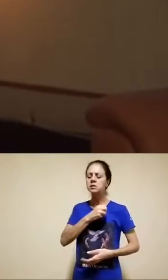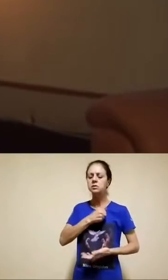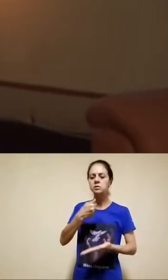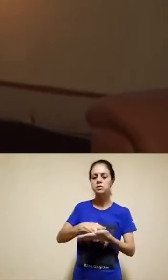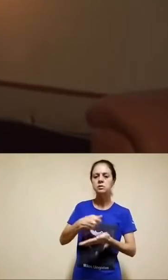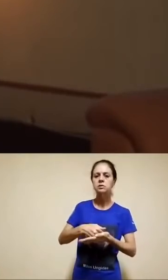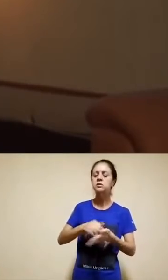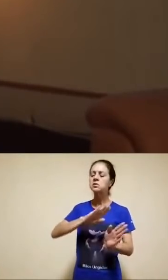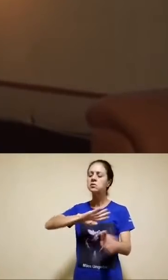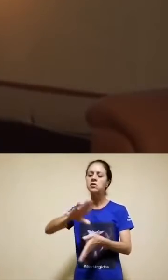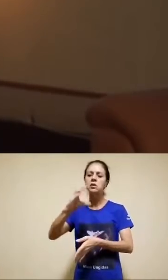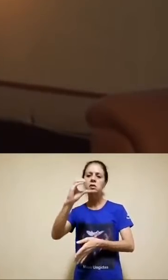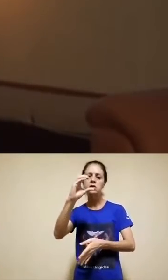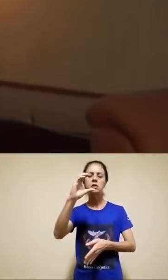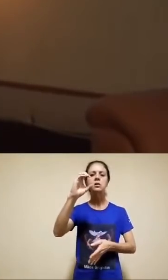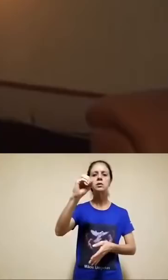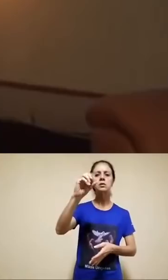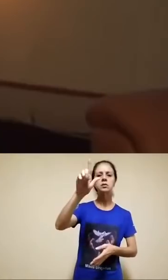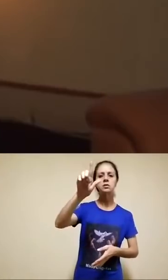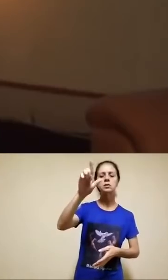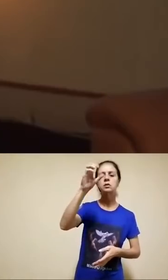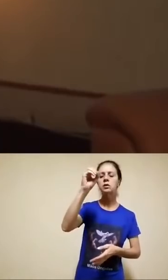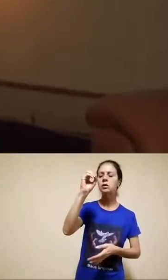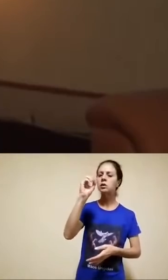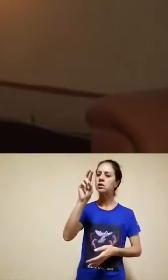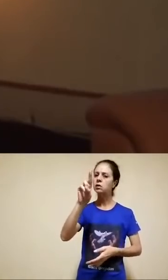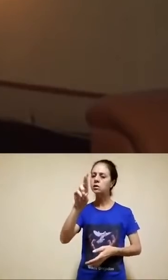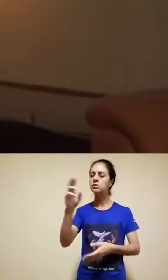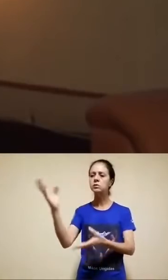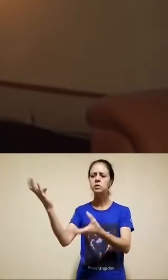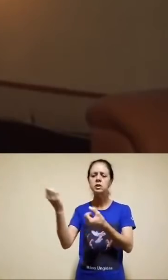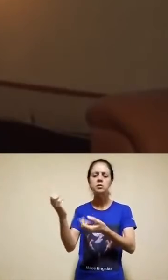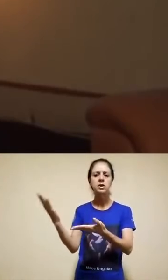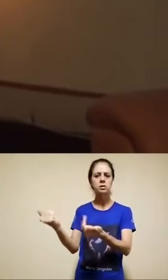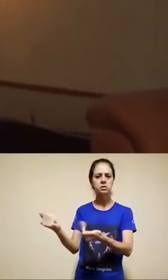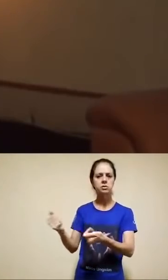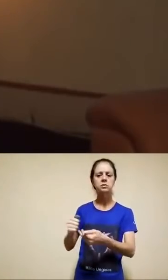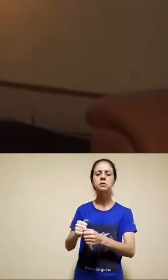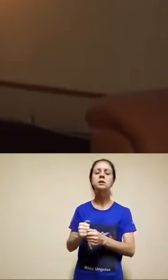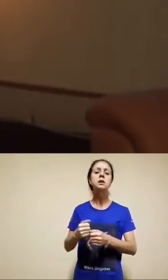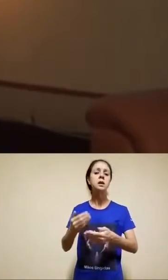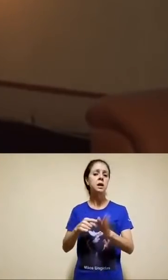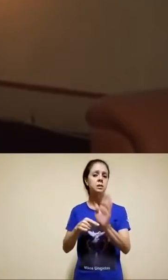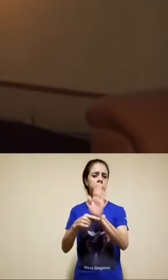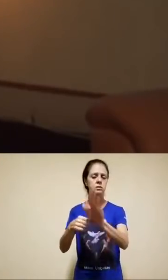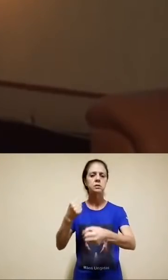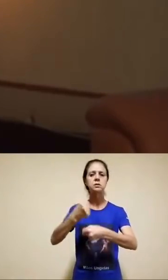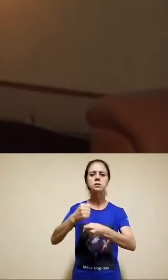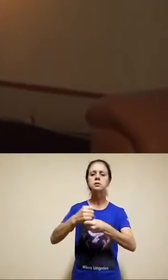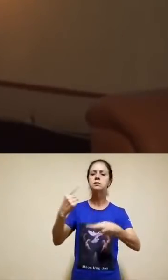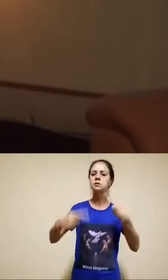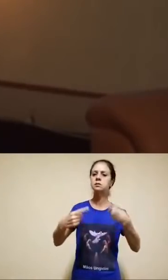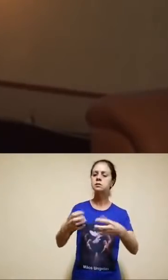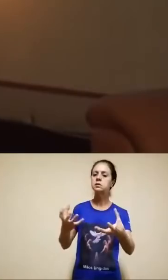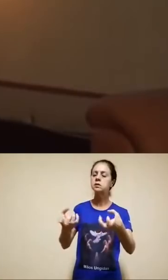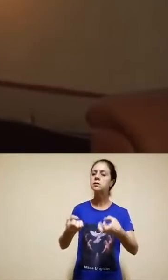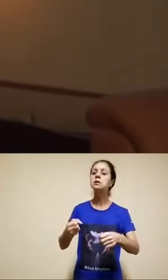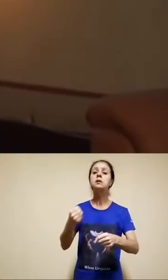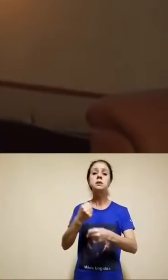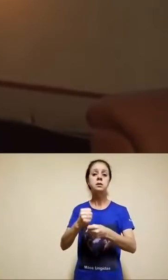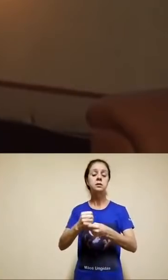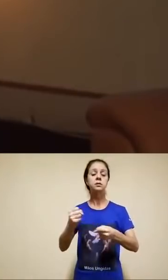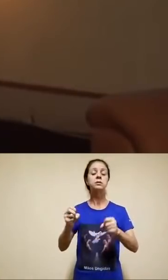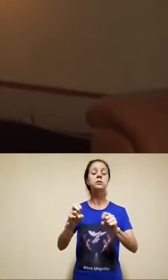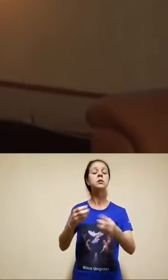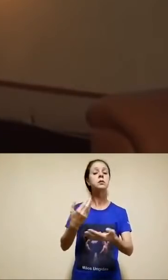foi assim no Fora Collor, e nesse momento o chamado para a nossa geração é o chamado pelas reformas estruturantes, pelas reformas democráticas.